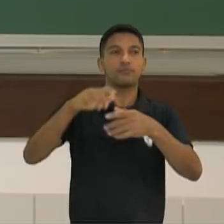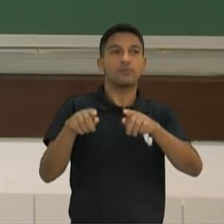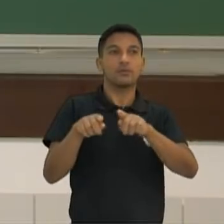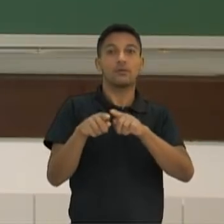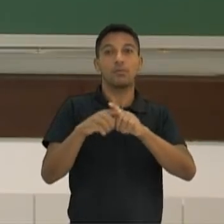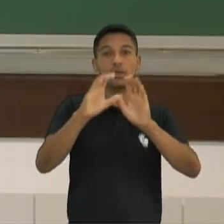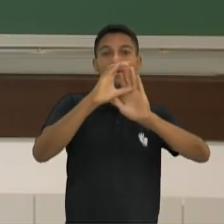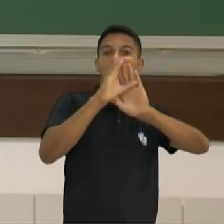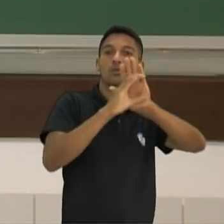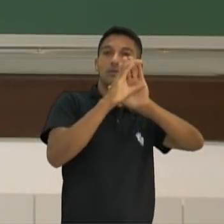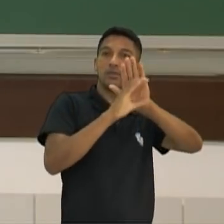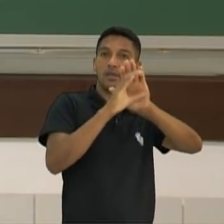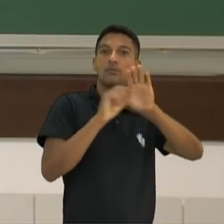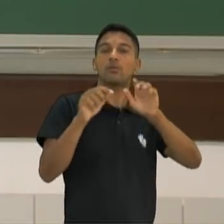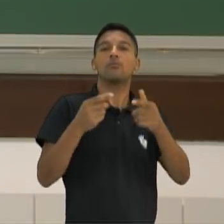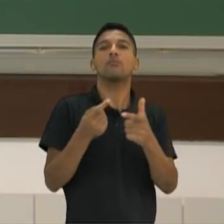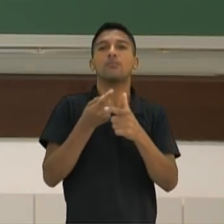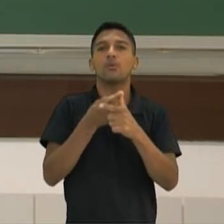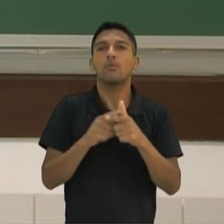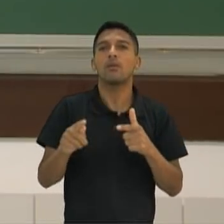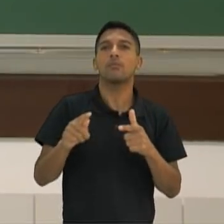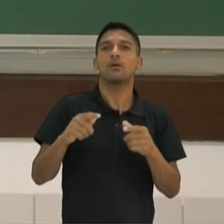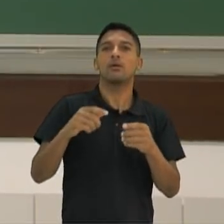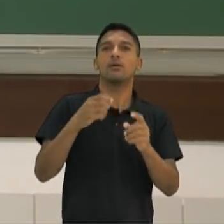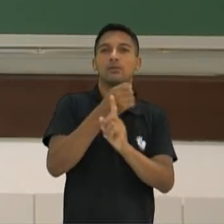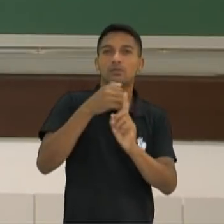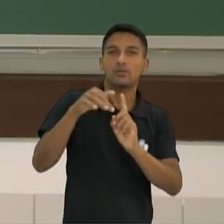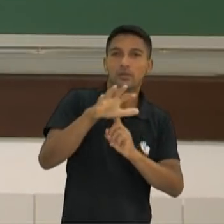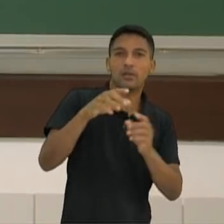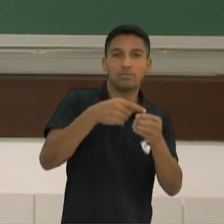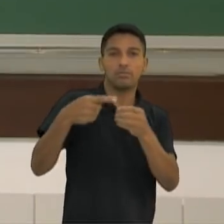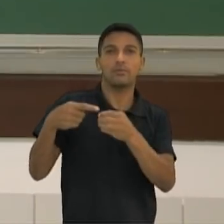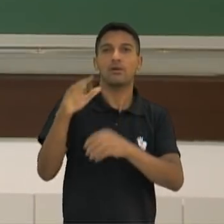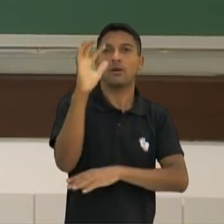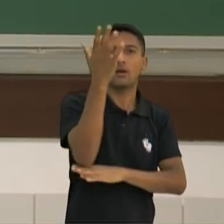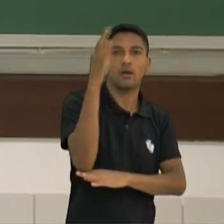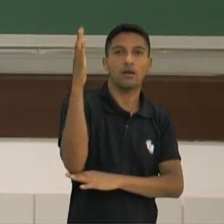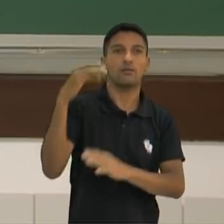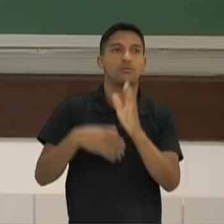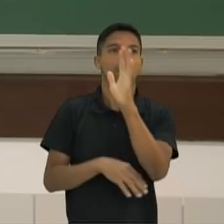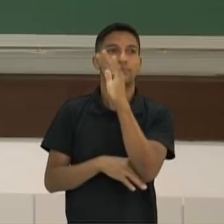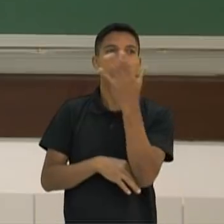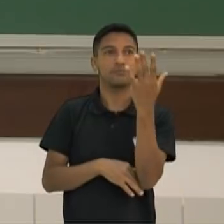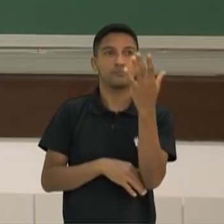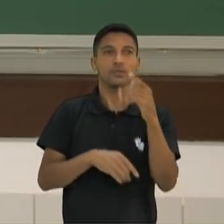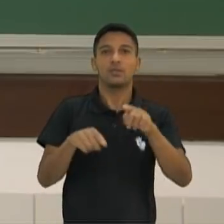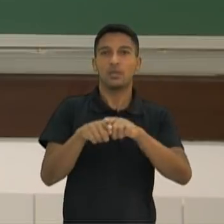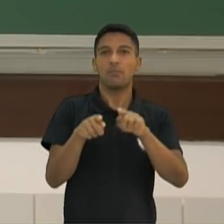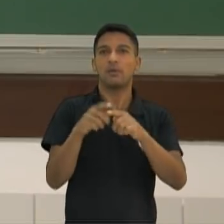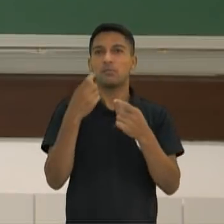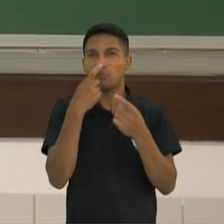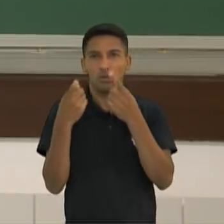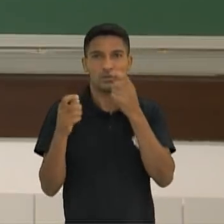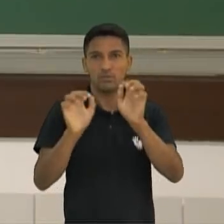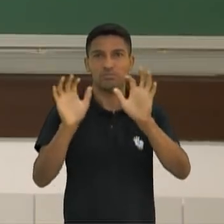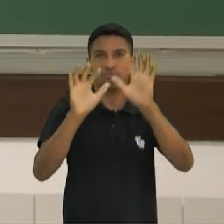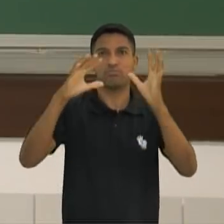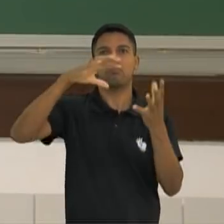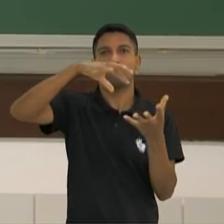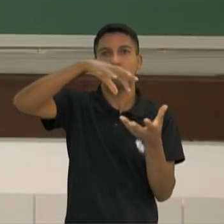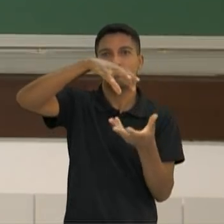impactos socioambientais e de novo fizemos um enfoque ligado a lixo, poluição atmosférica e recursos hídricos